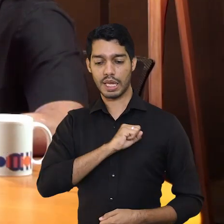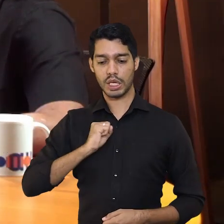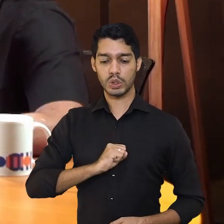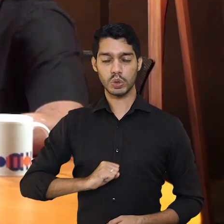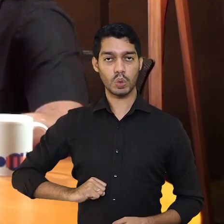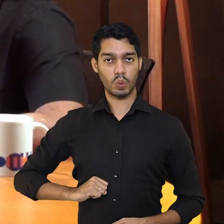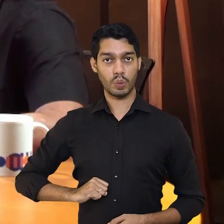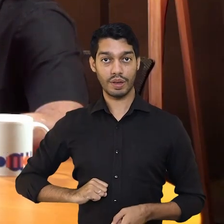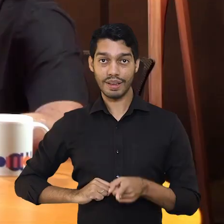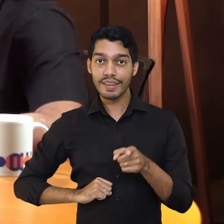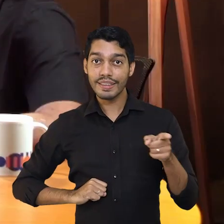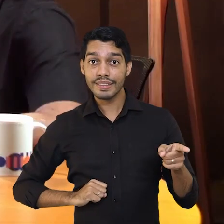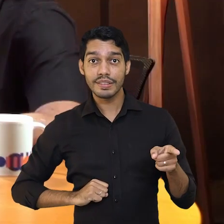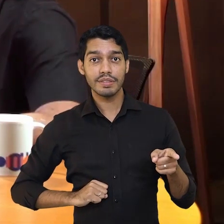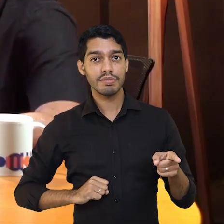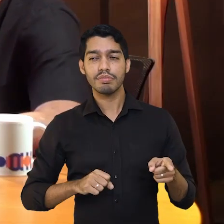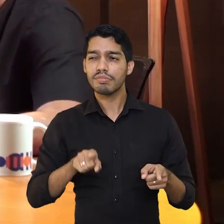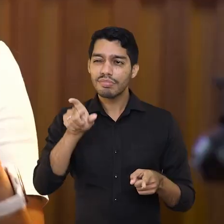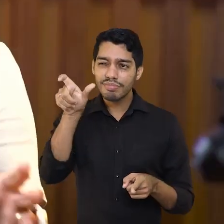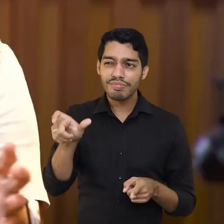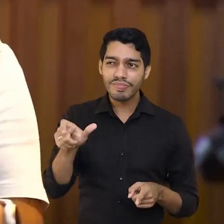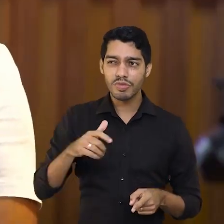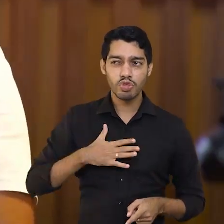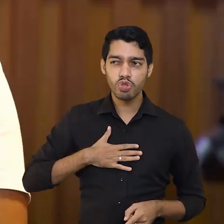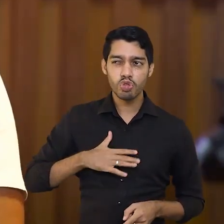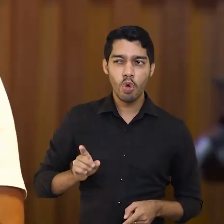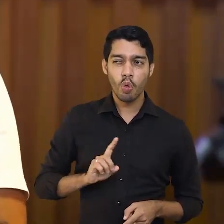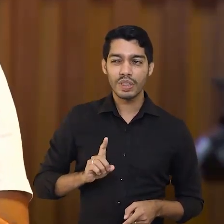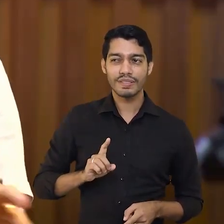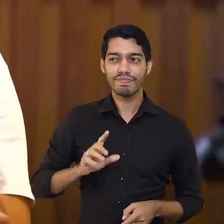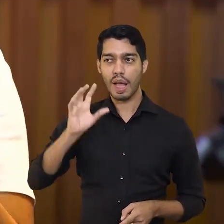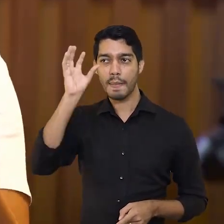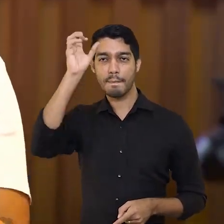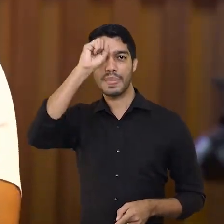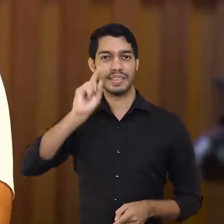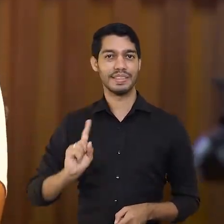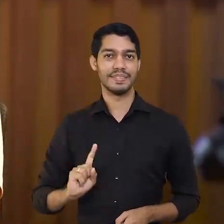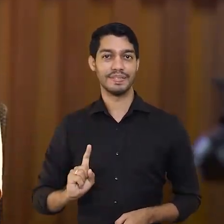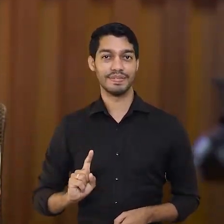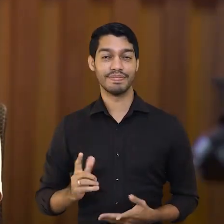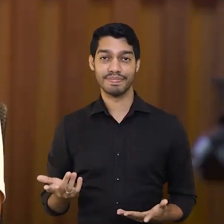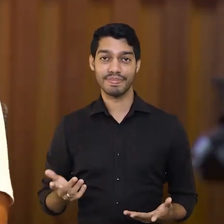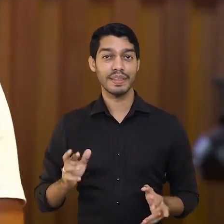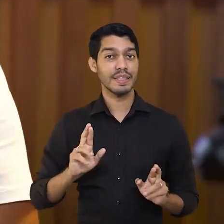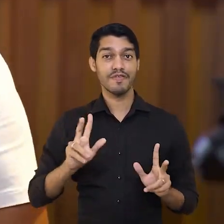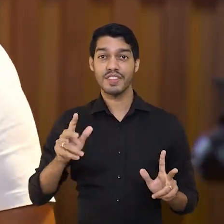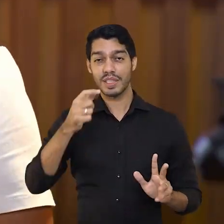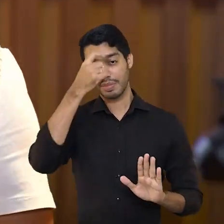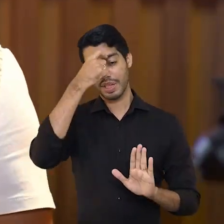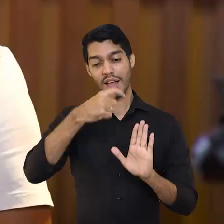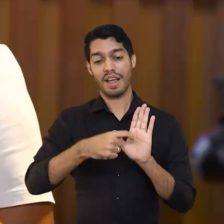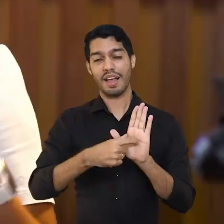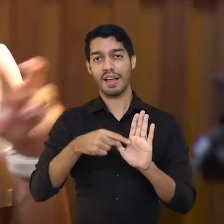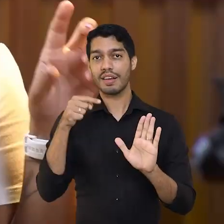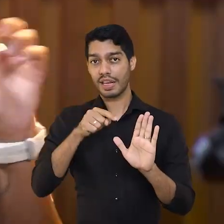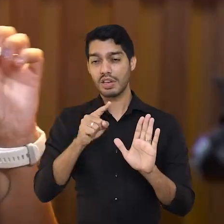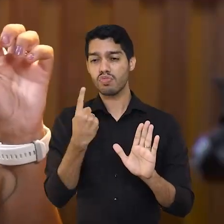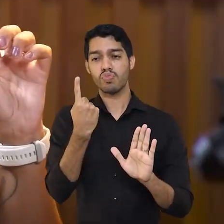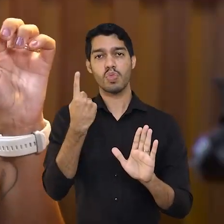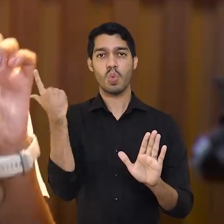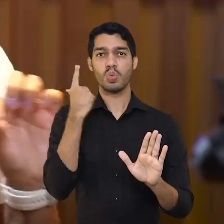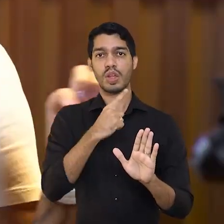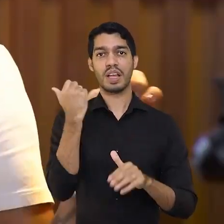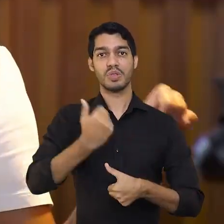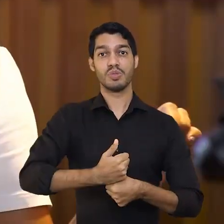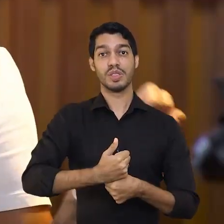tem um TED Talk lindo, que fala sobre toda criança precisar de um herói, e aí ela explica um pouco isso na perspectiva dos professores, mas que ela fala